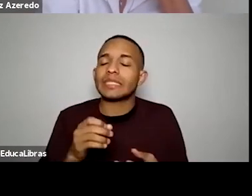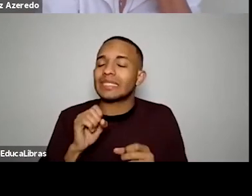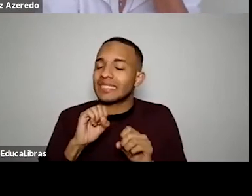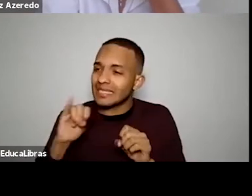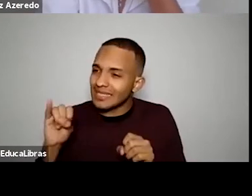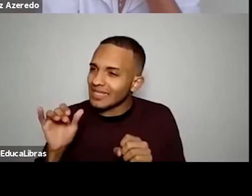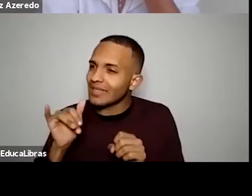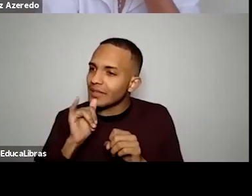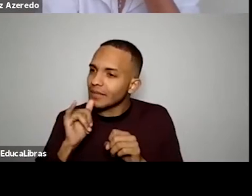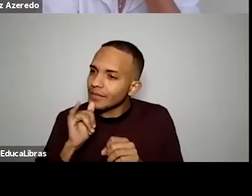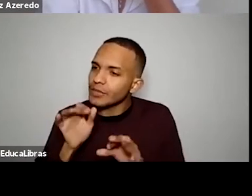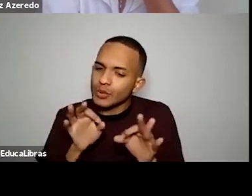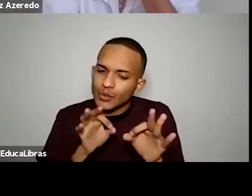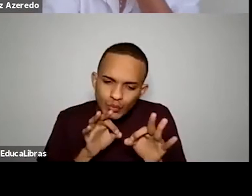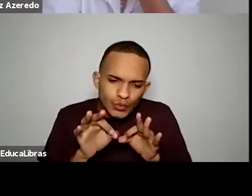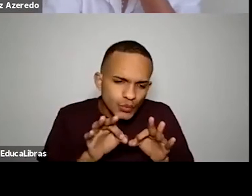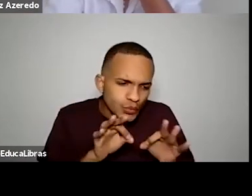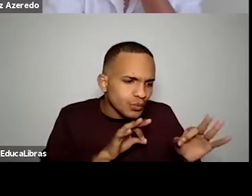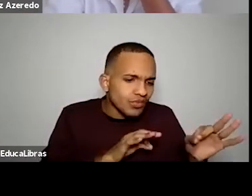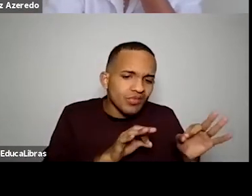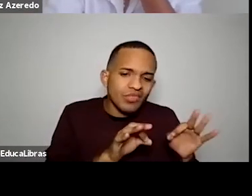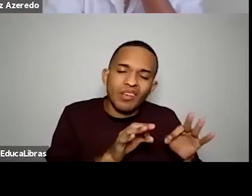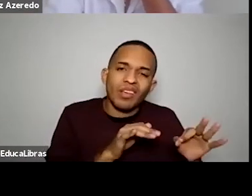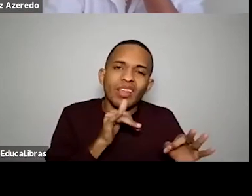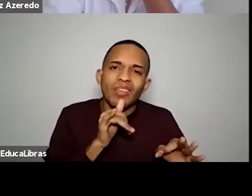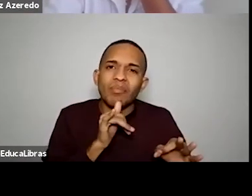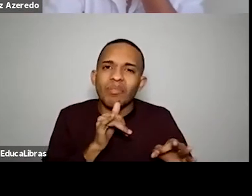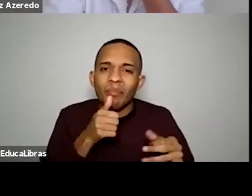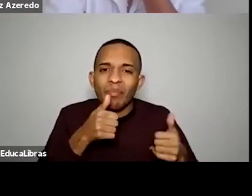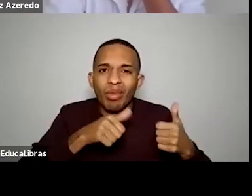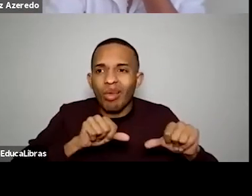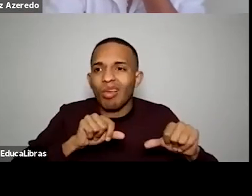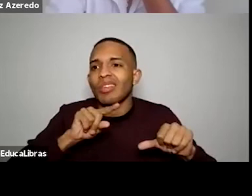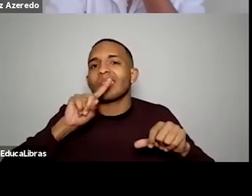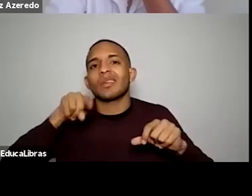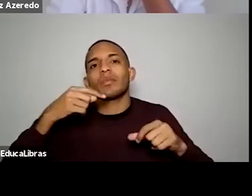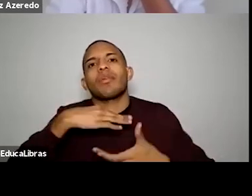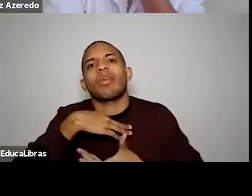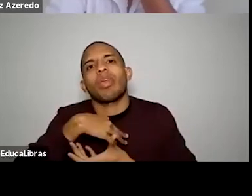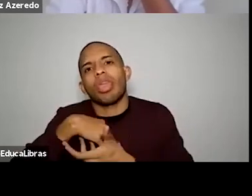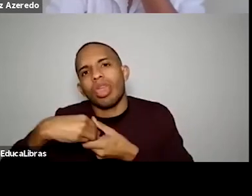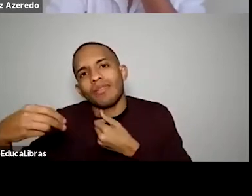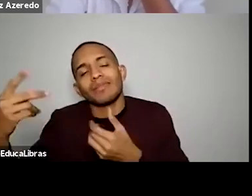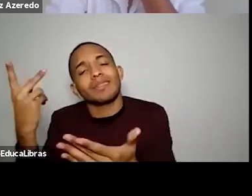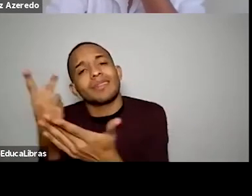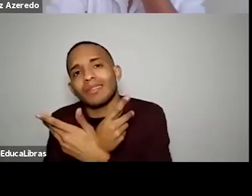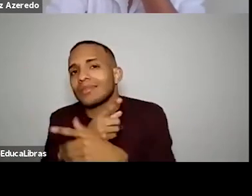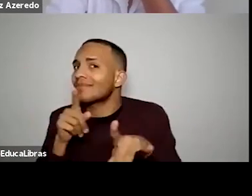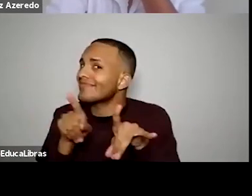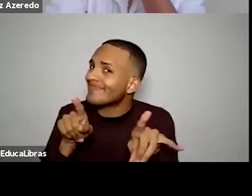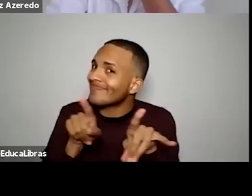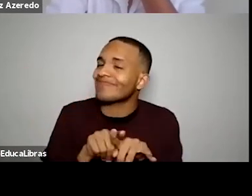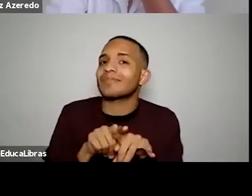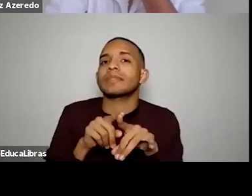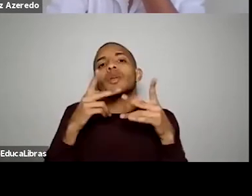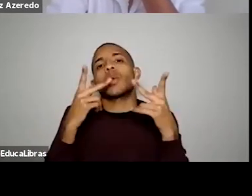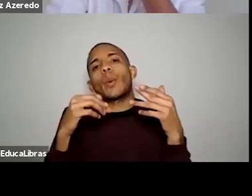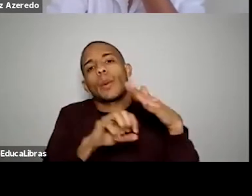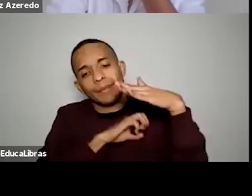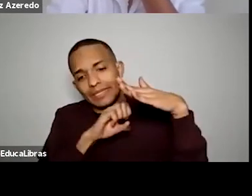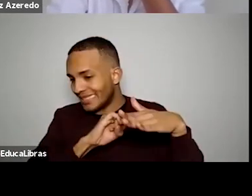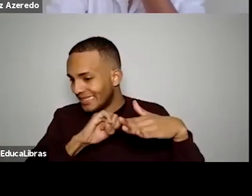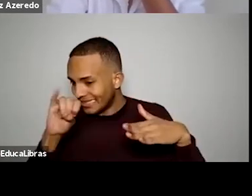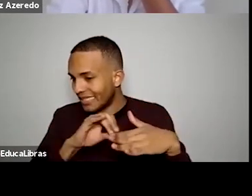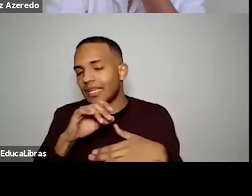que estou articulando mal, estou dando mau exemplo, eles tendem a fazer o errado também. Então, mesma coisa na empresa. Então, se